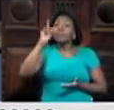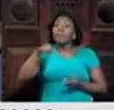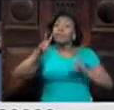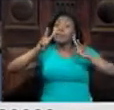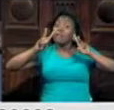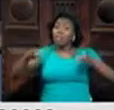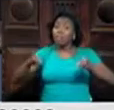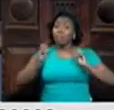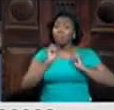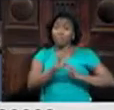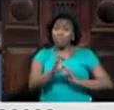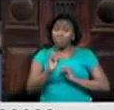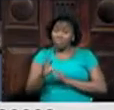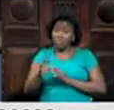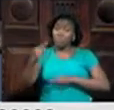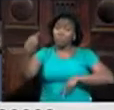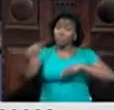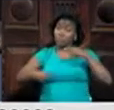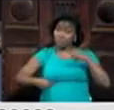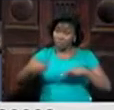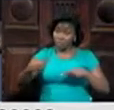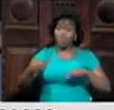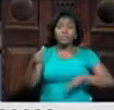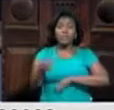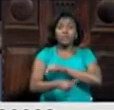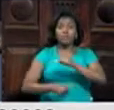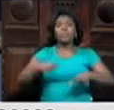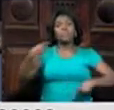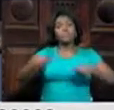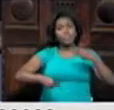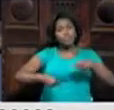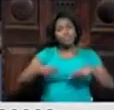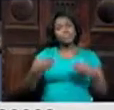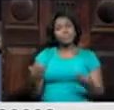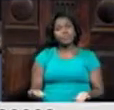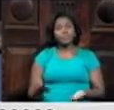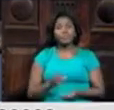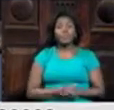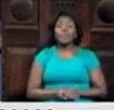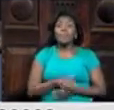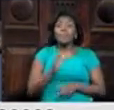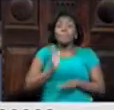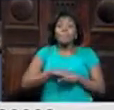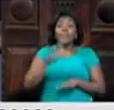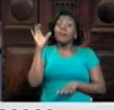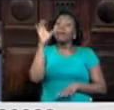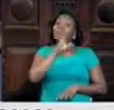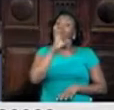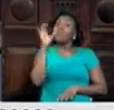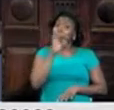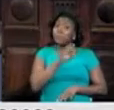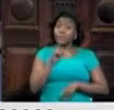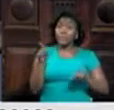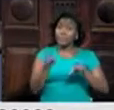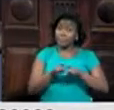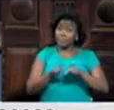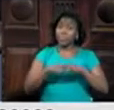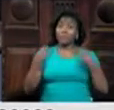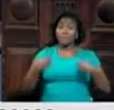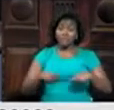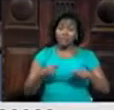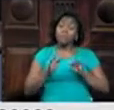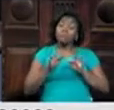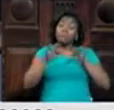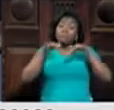da educação política. E a reforma política, ela se torna mais do que emergencial, também necessária. Encerro